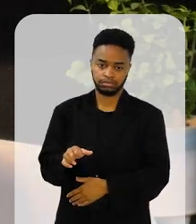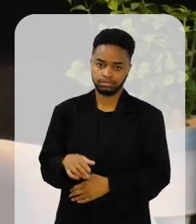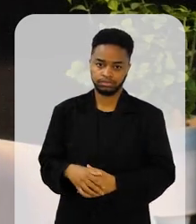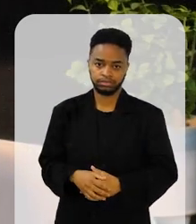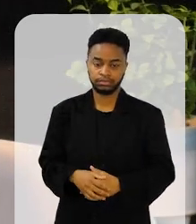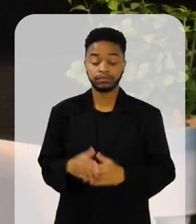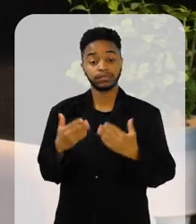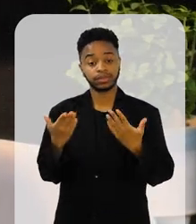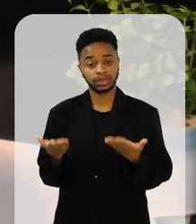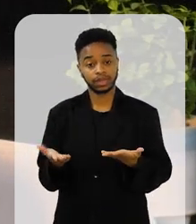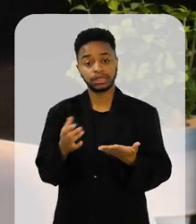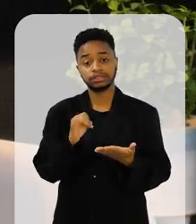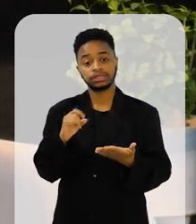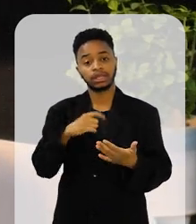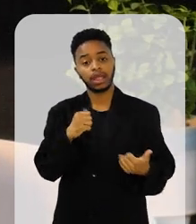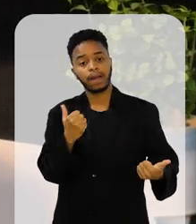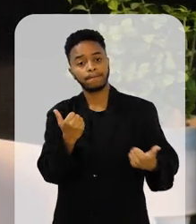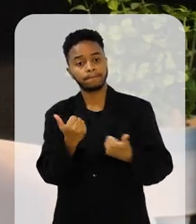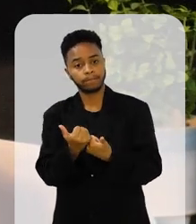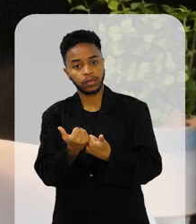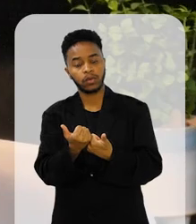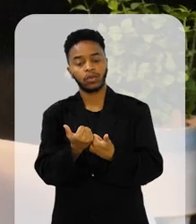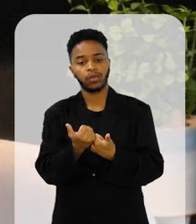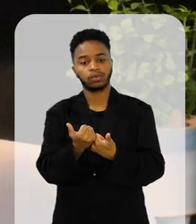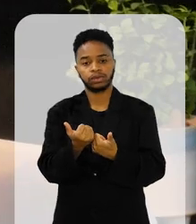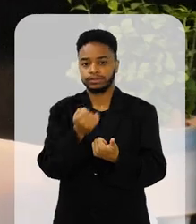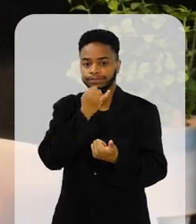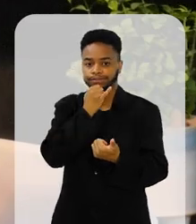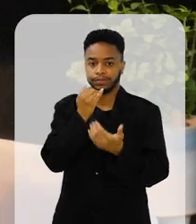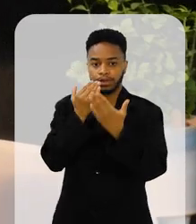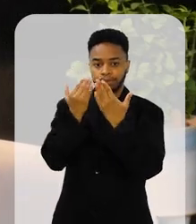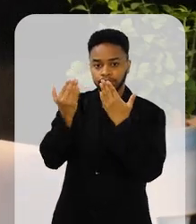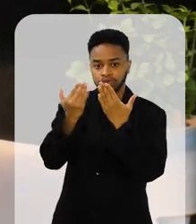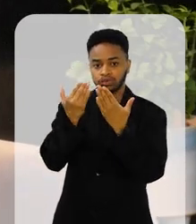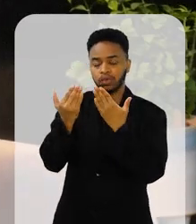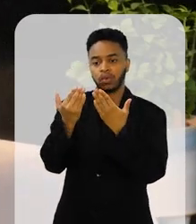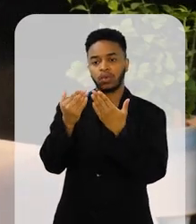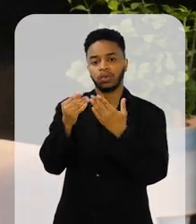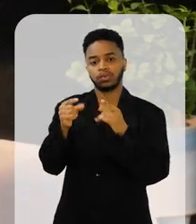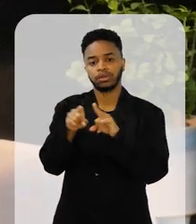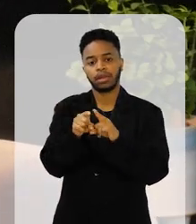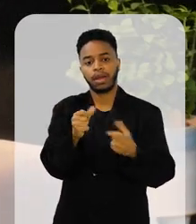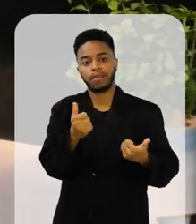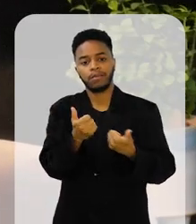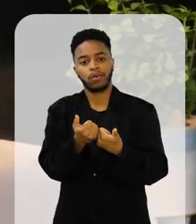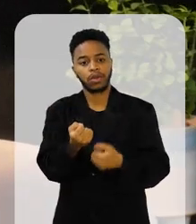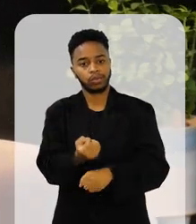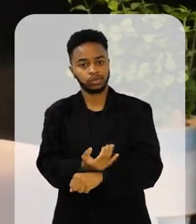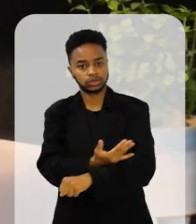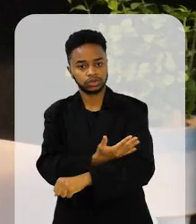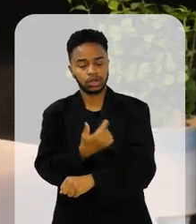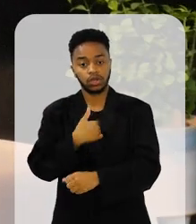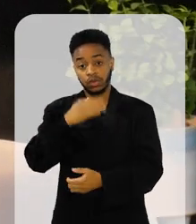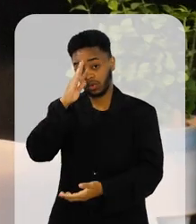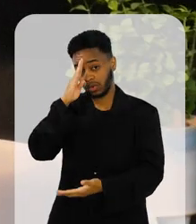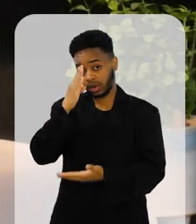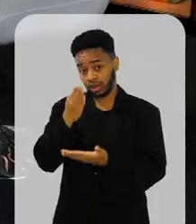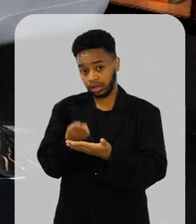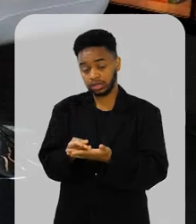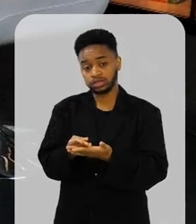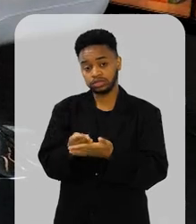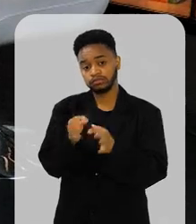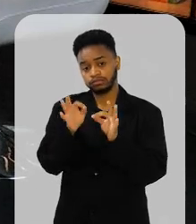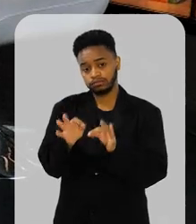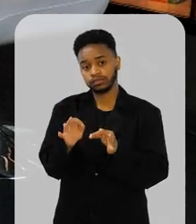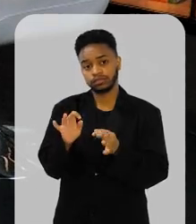nunca é fácil. Então, ter também esse suporte de um psicólogo, esse suporte emocional, acredito que seja muito,